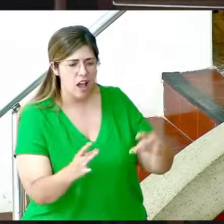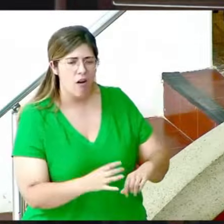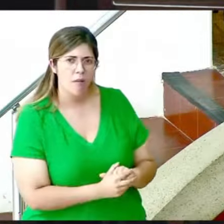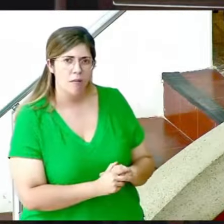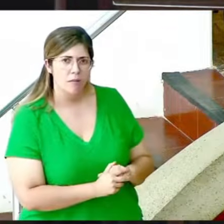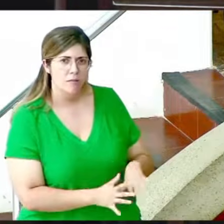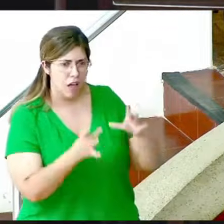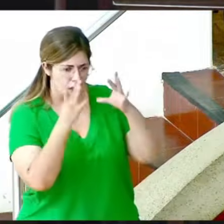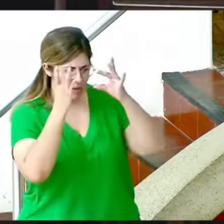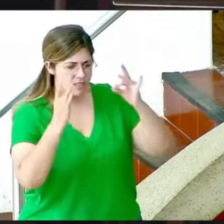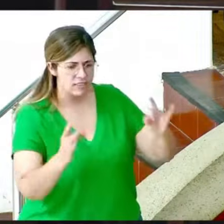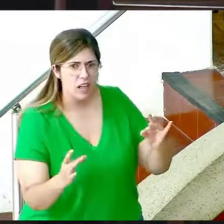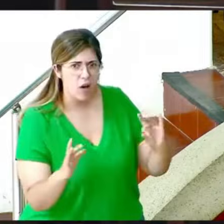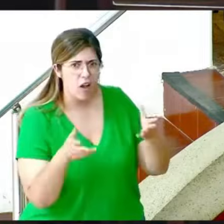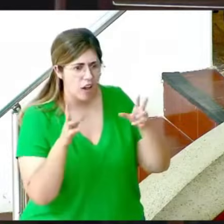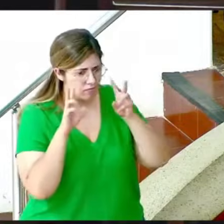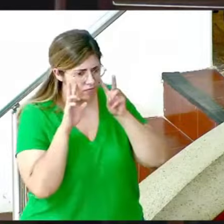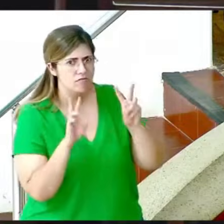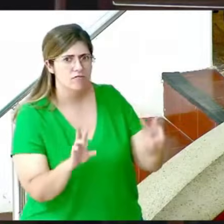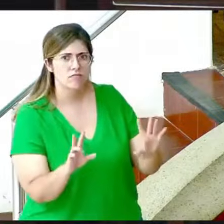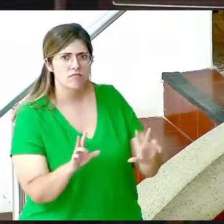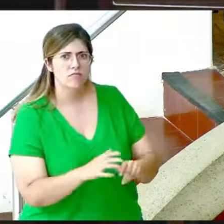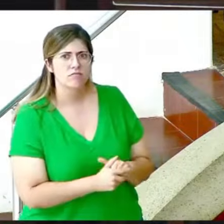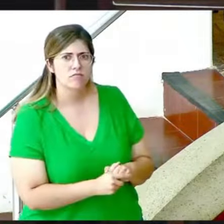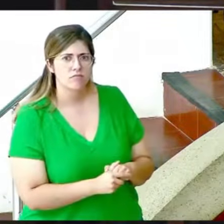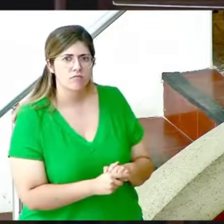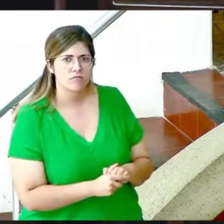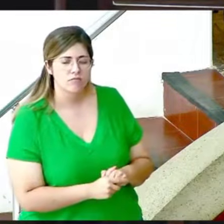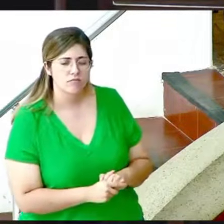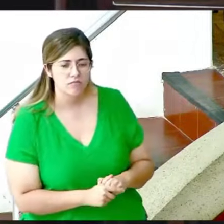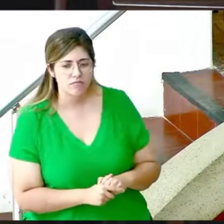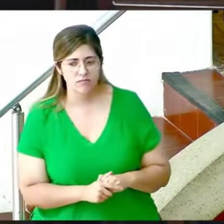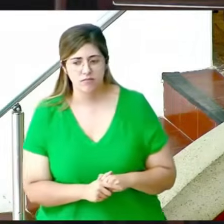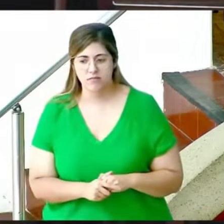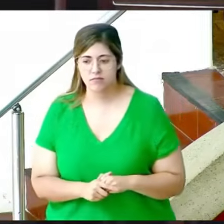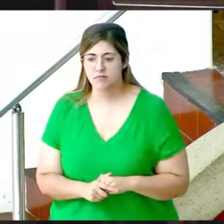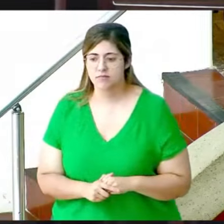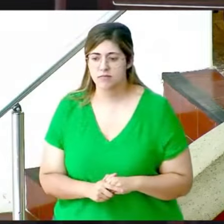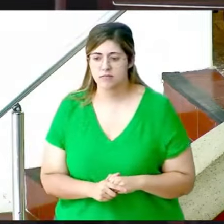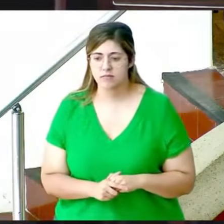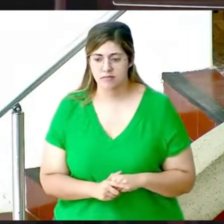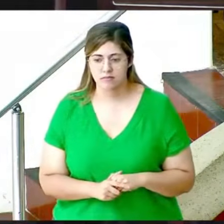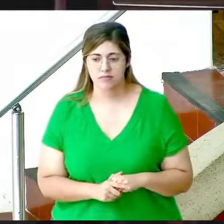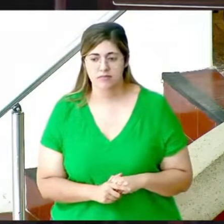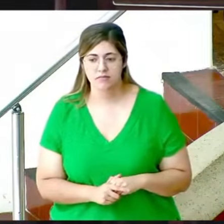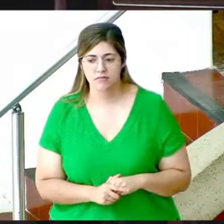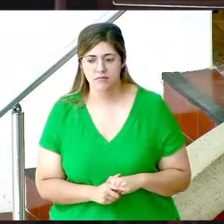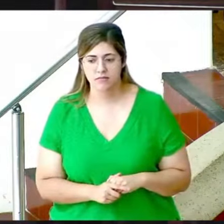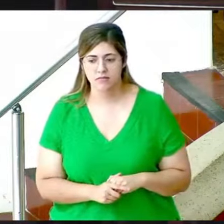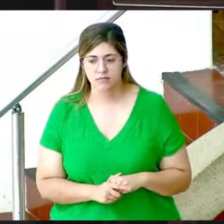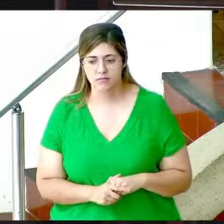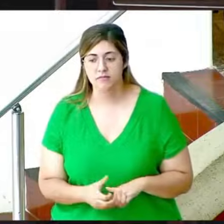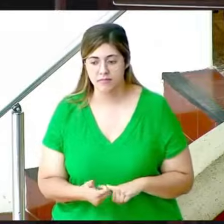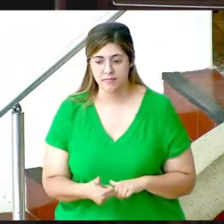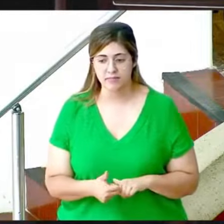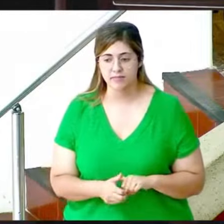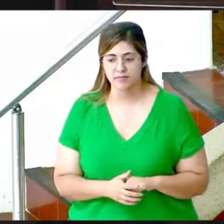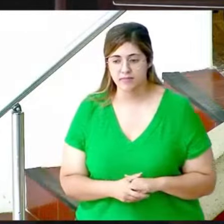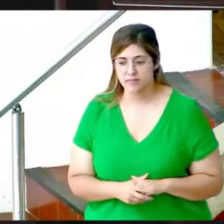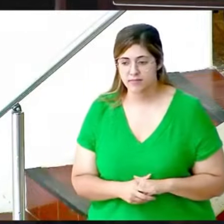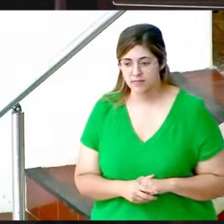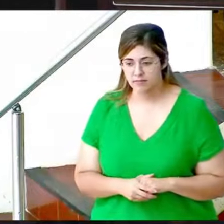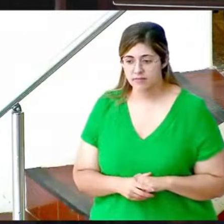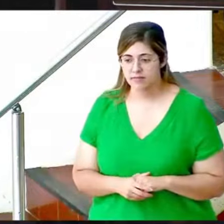palavra: vigiem. Vigiem, vigiem. Vigiai na tradução Revista Atualizada.